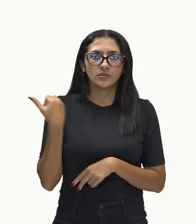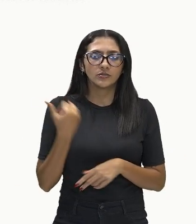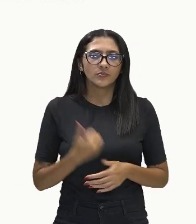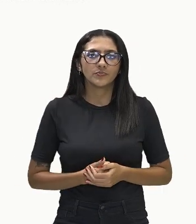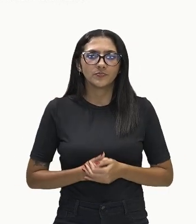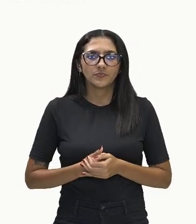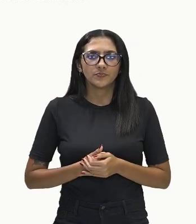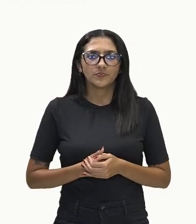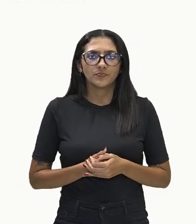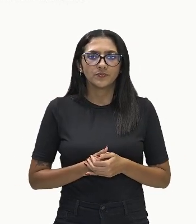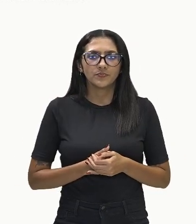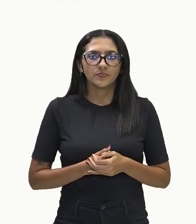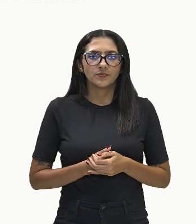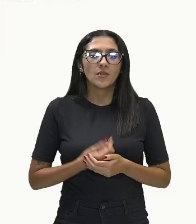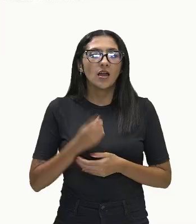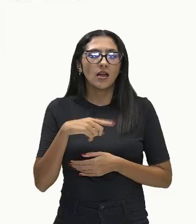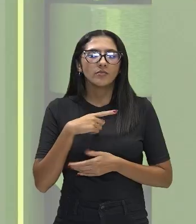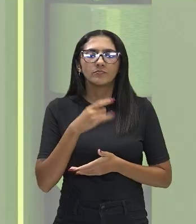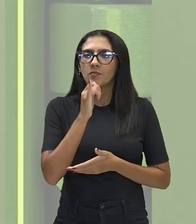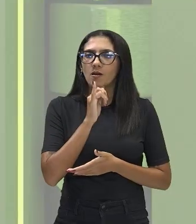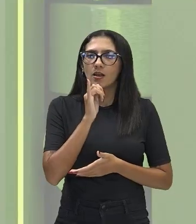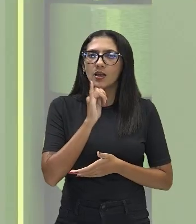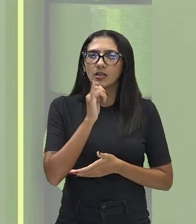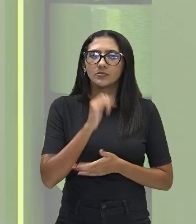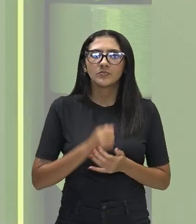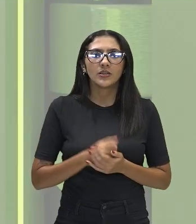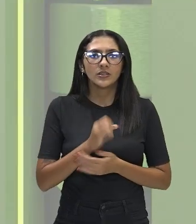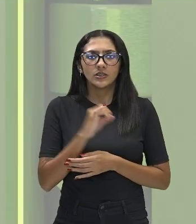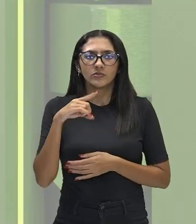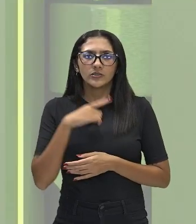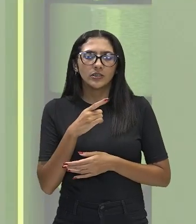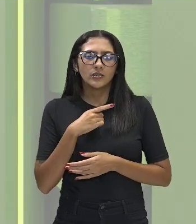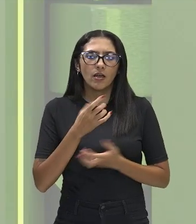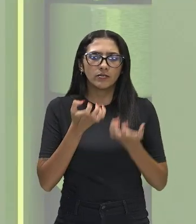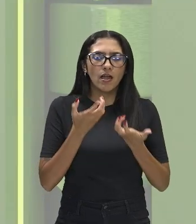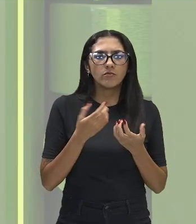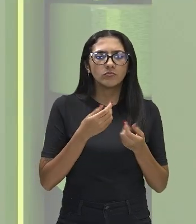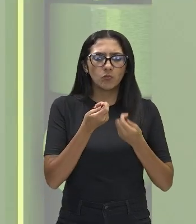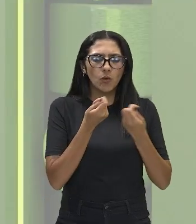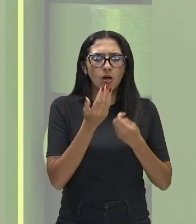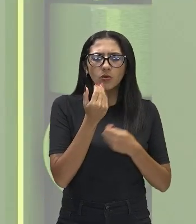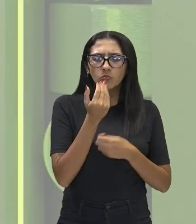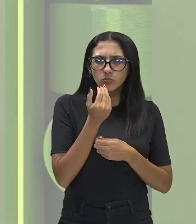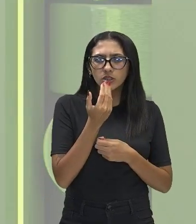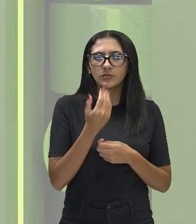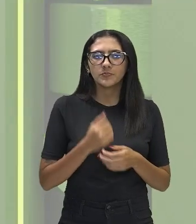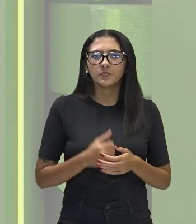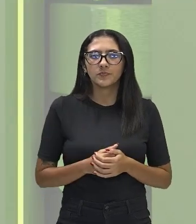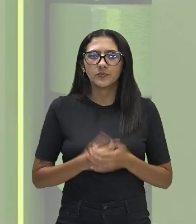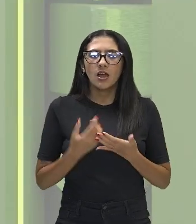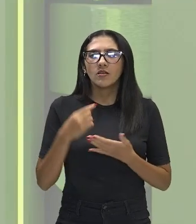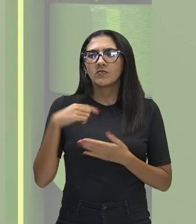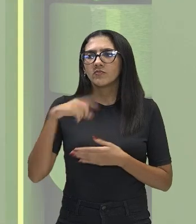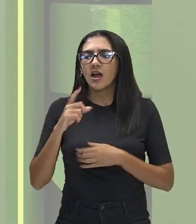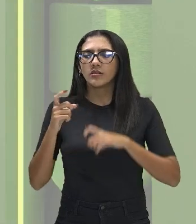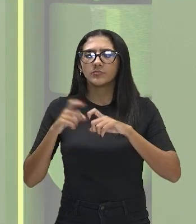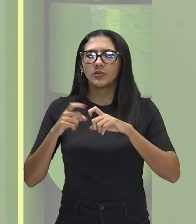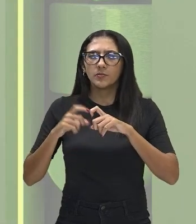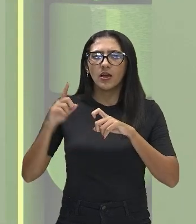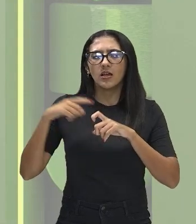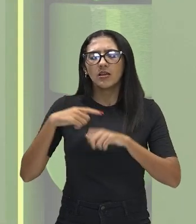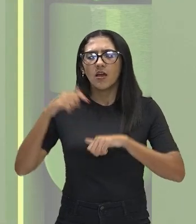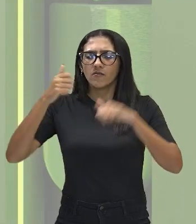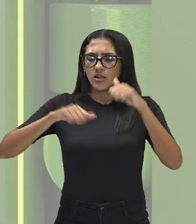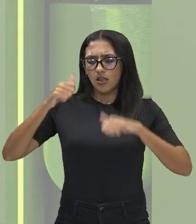de metabolismo basal, por exemplo, quando você quer fazer uma dieta, certo? Aí você vai lá no médico, o médico vai